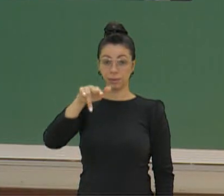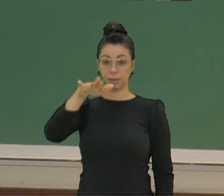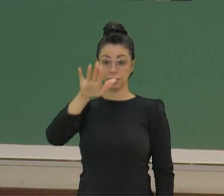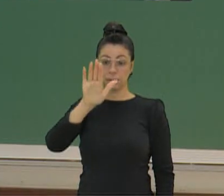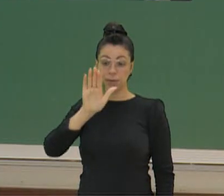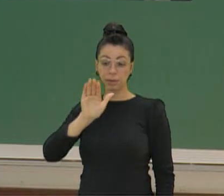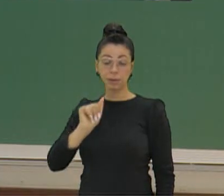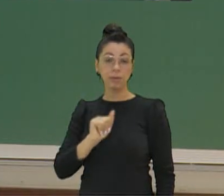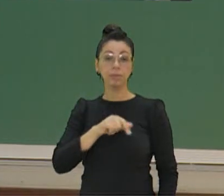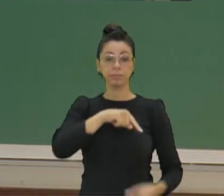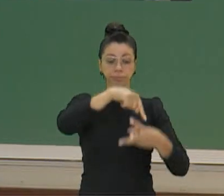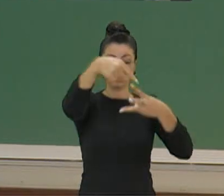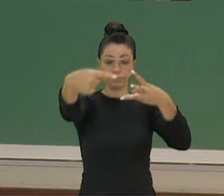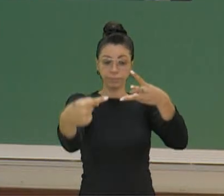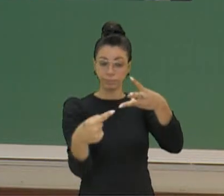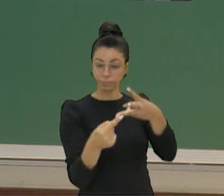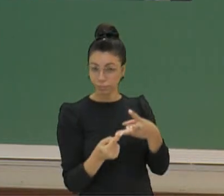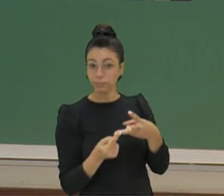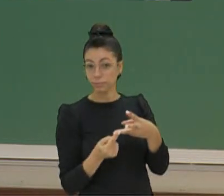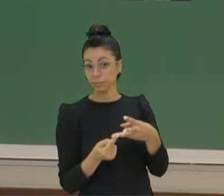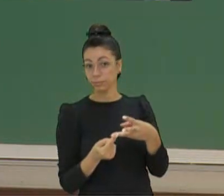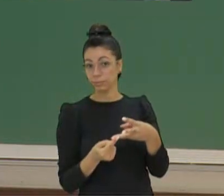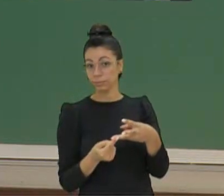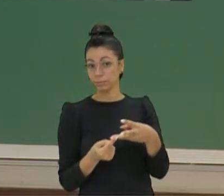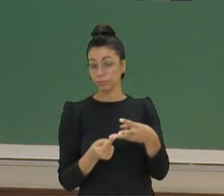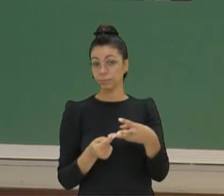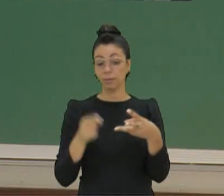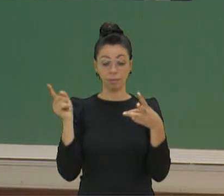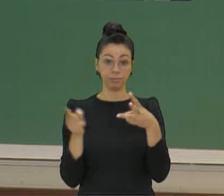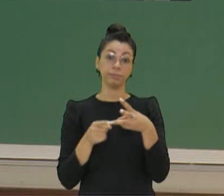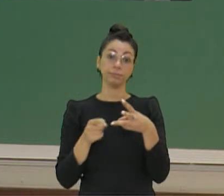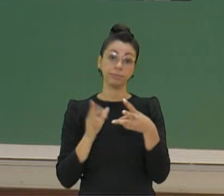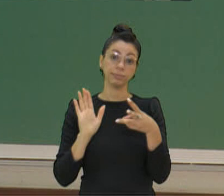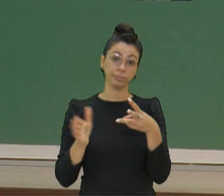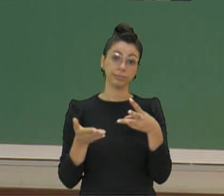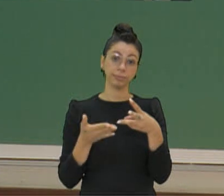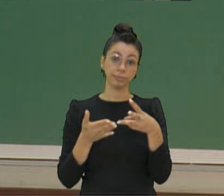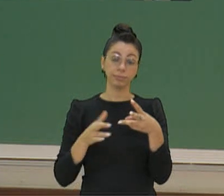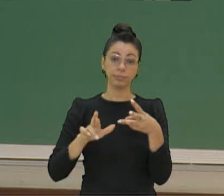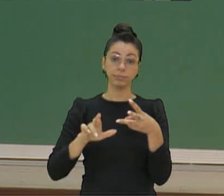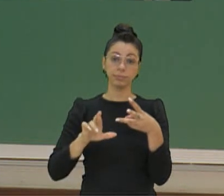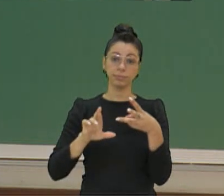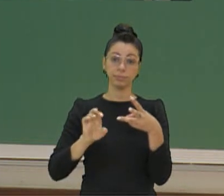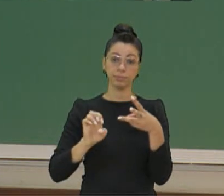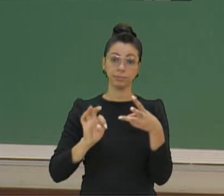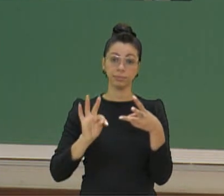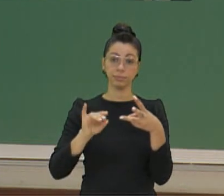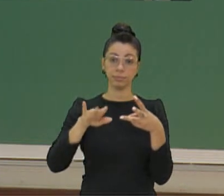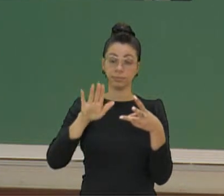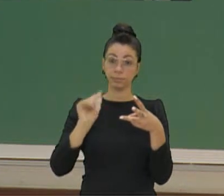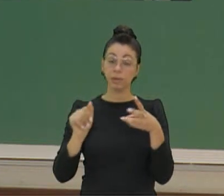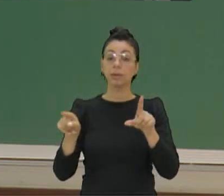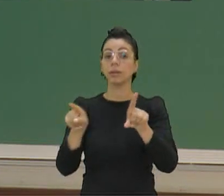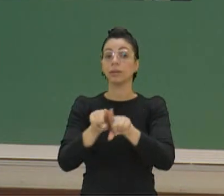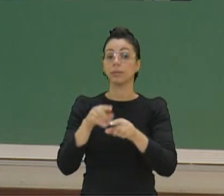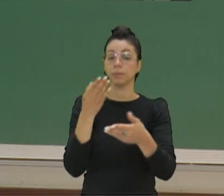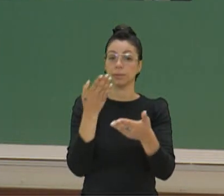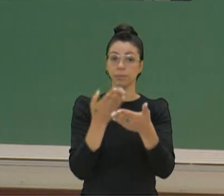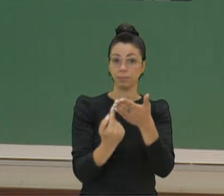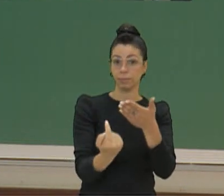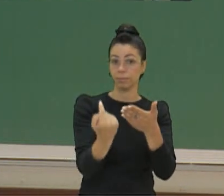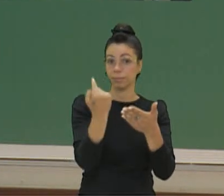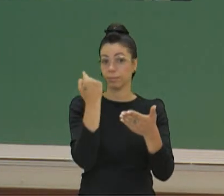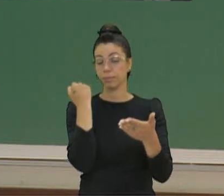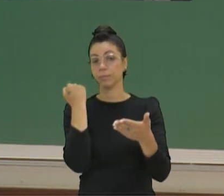estudar 3 membranas? Então, a gente está indo para a terceira, que é a retina, que também estudamos e falamos na